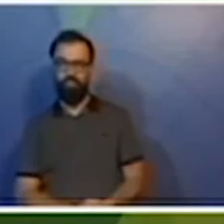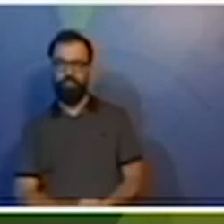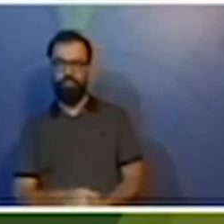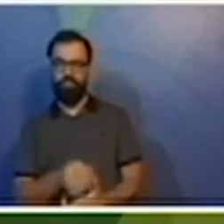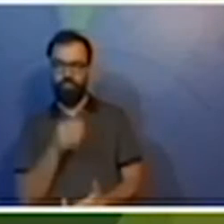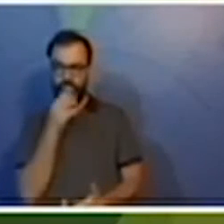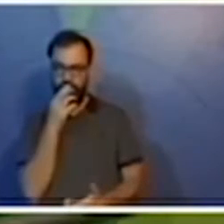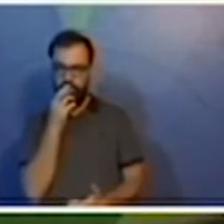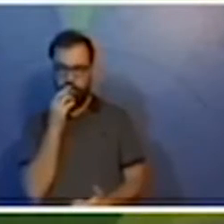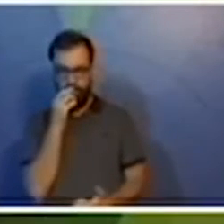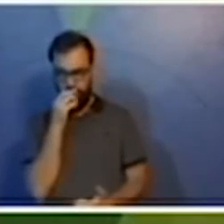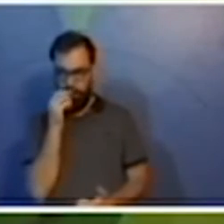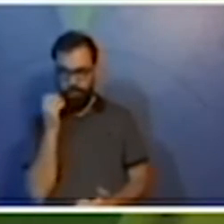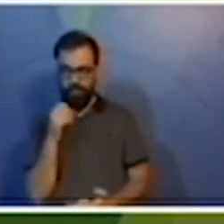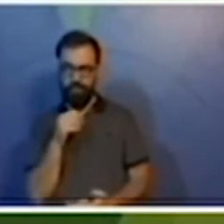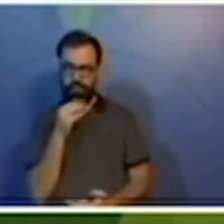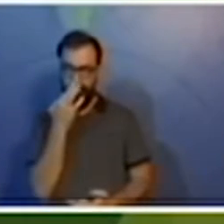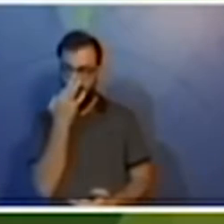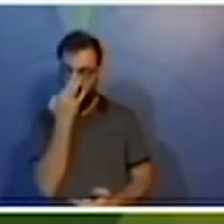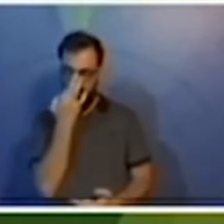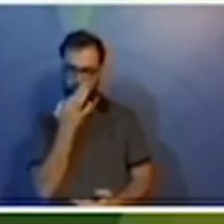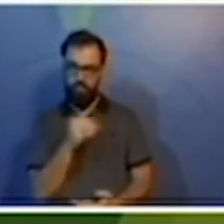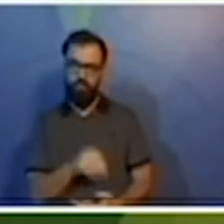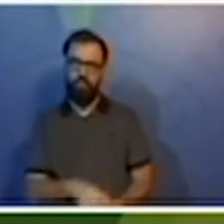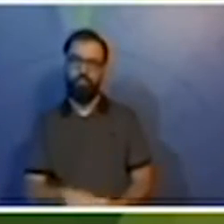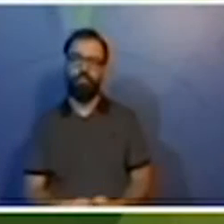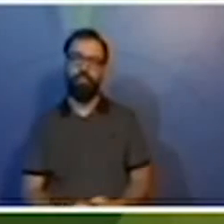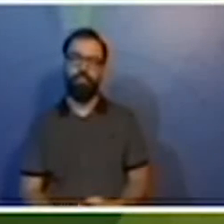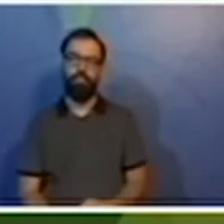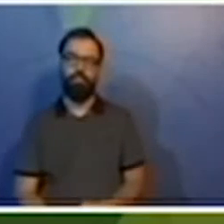Passa esses enunciados para a linguagem algébrica.